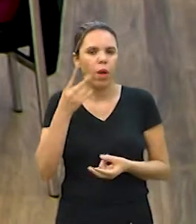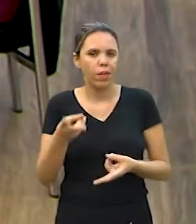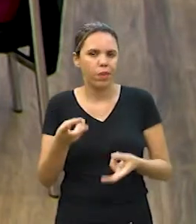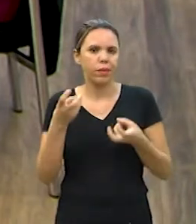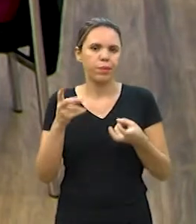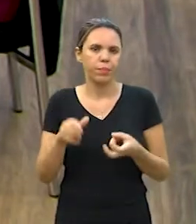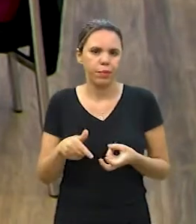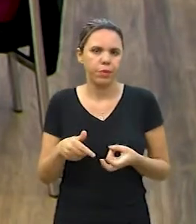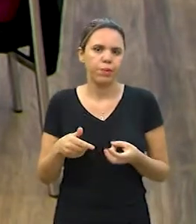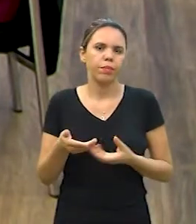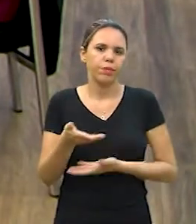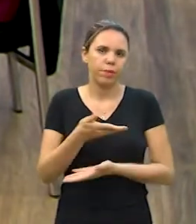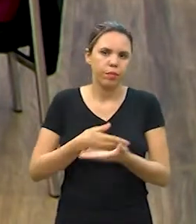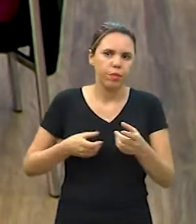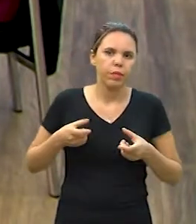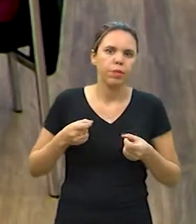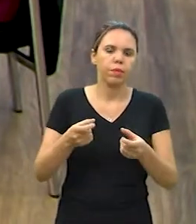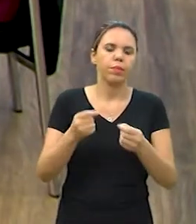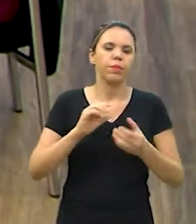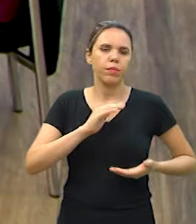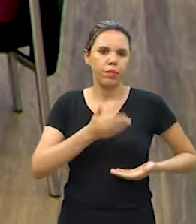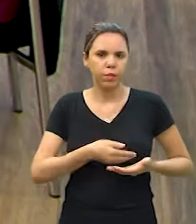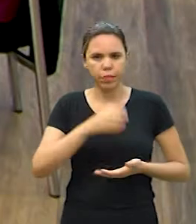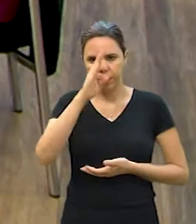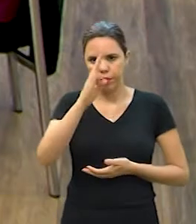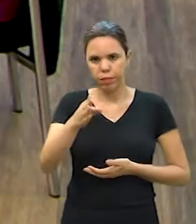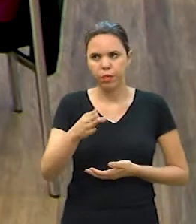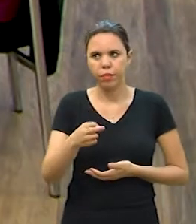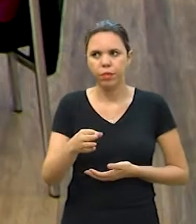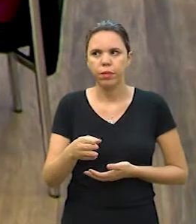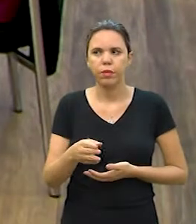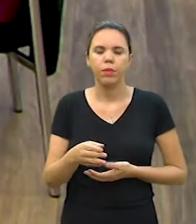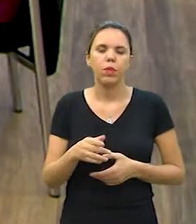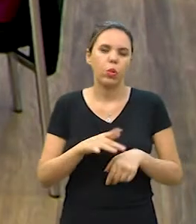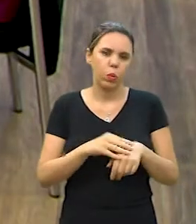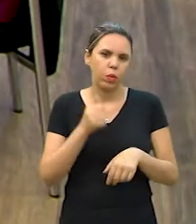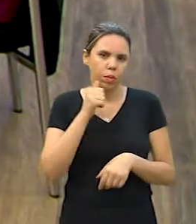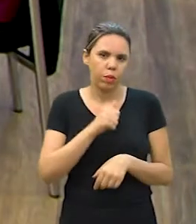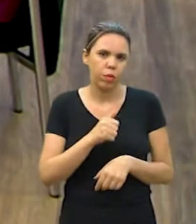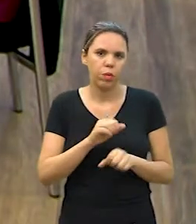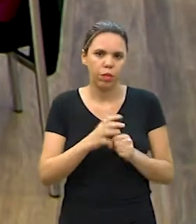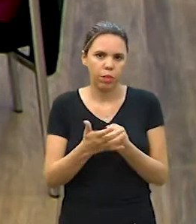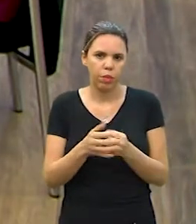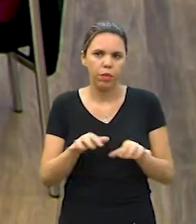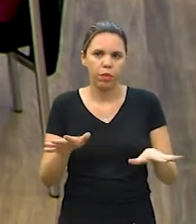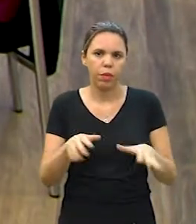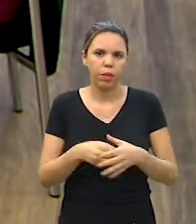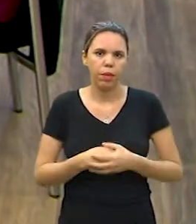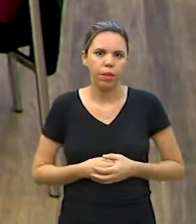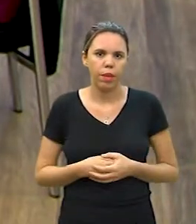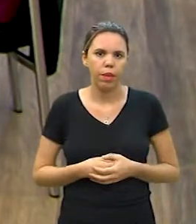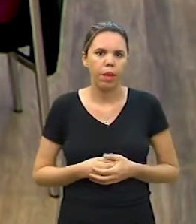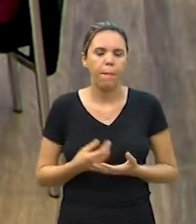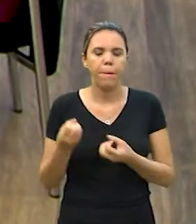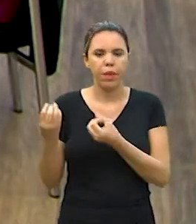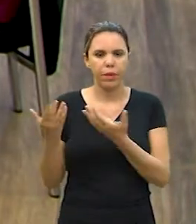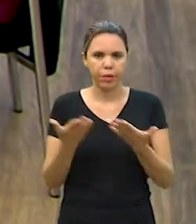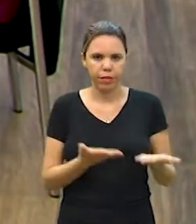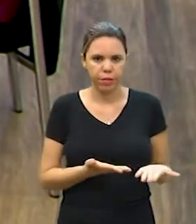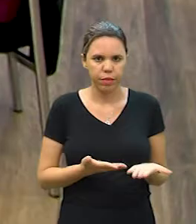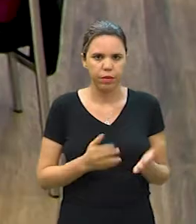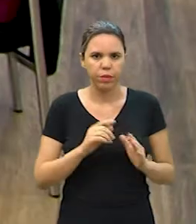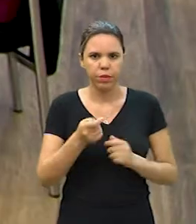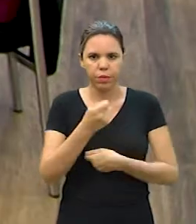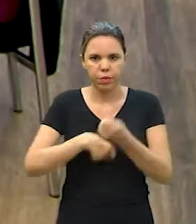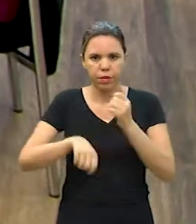você vê essa relação do câncer de mama, principal incidência na mulher, e a pandemia da Covid-19? Seja